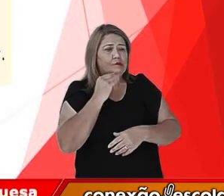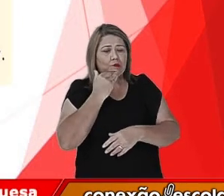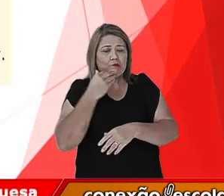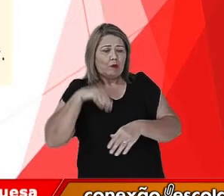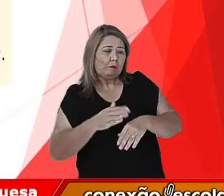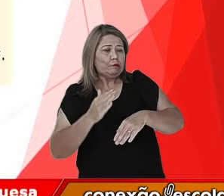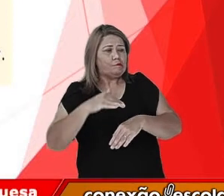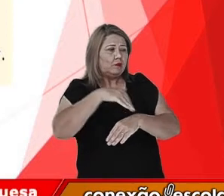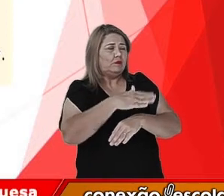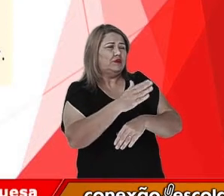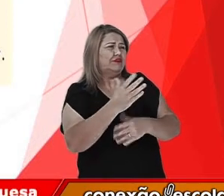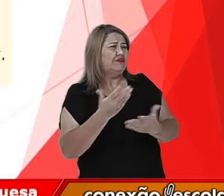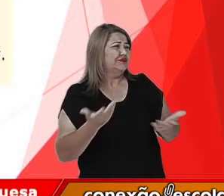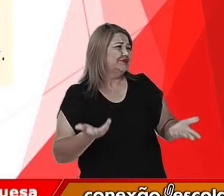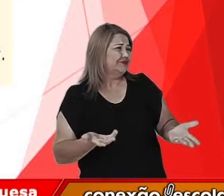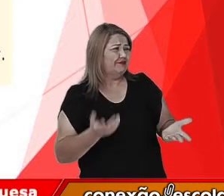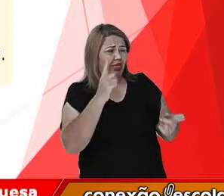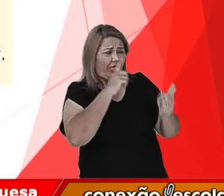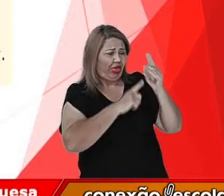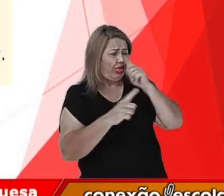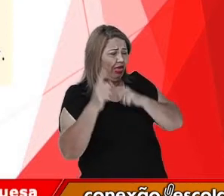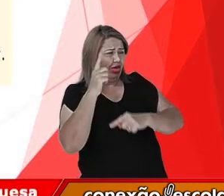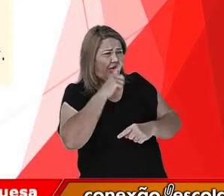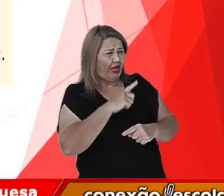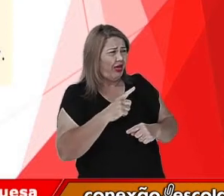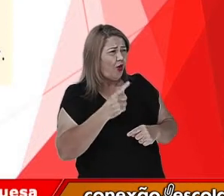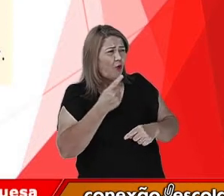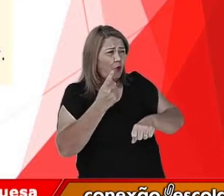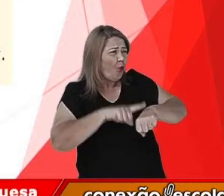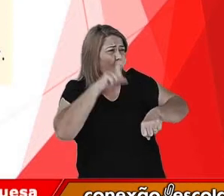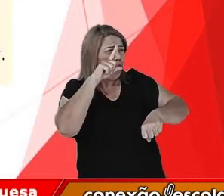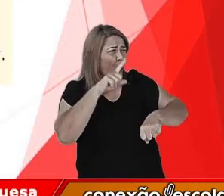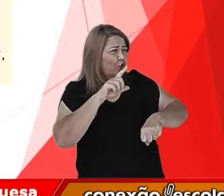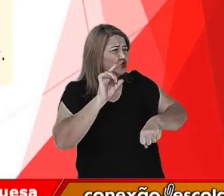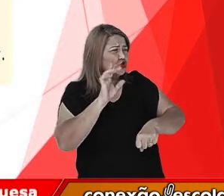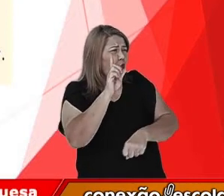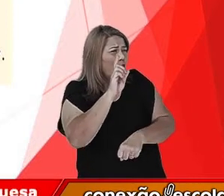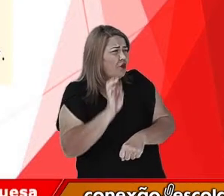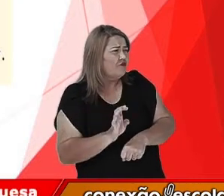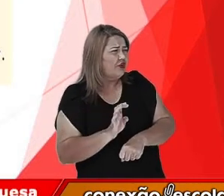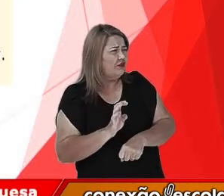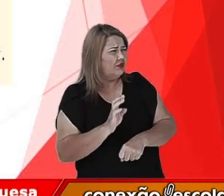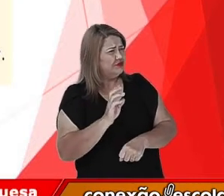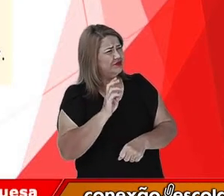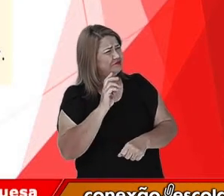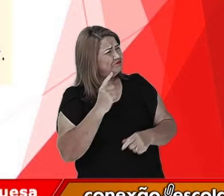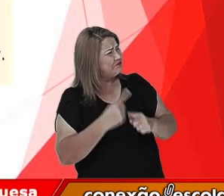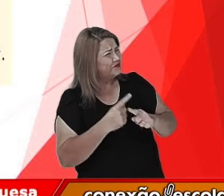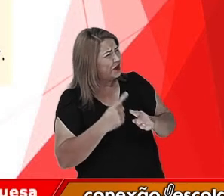só mais uma. E para quê? Para ver o pôr do sol no cemitério.